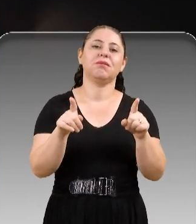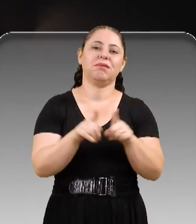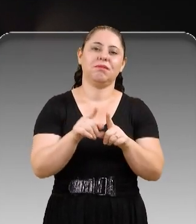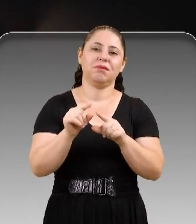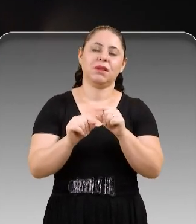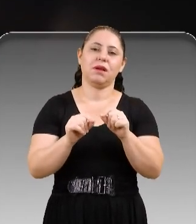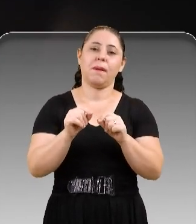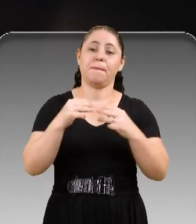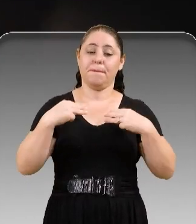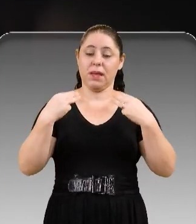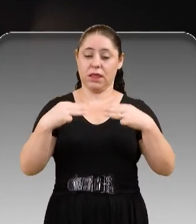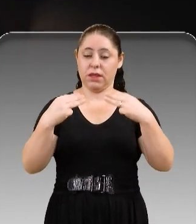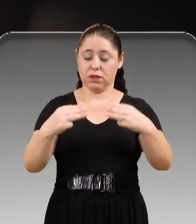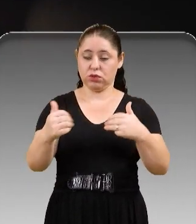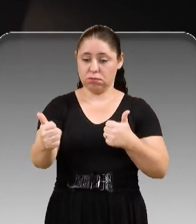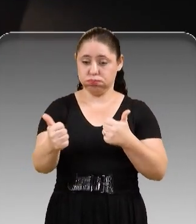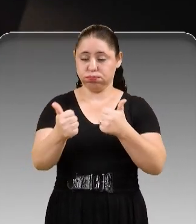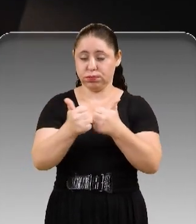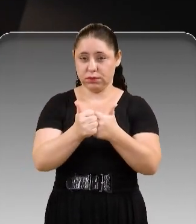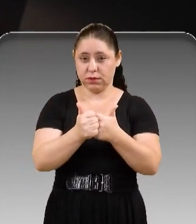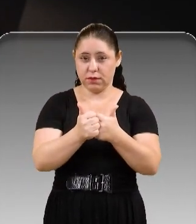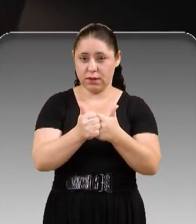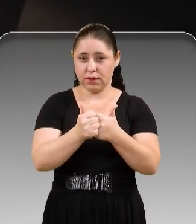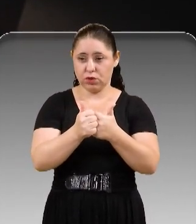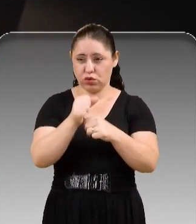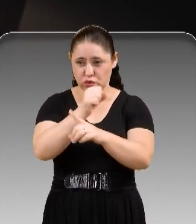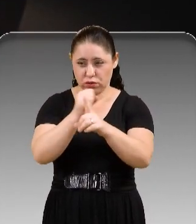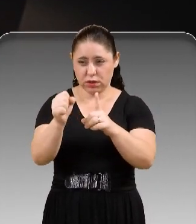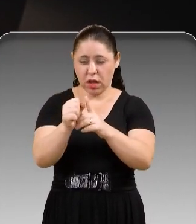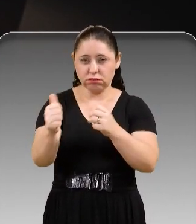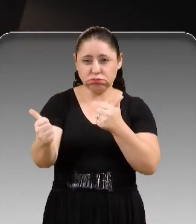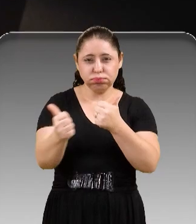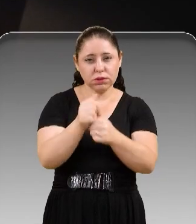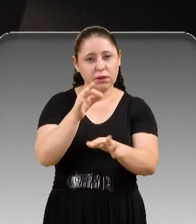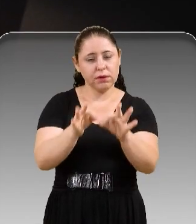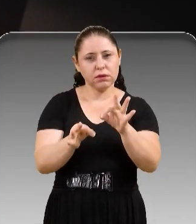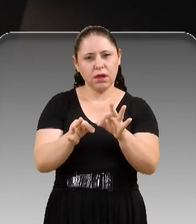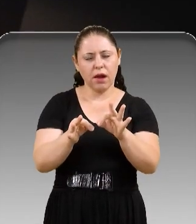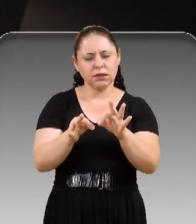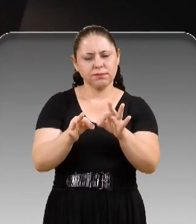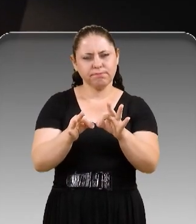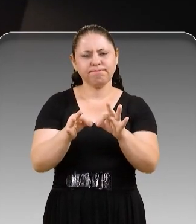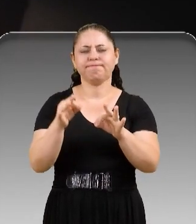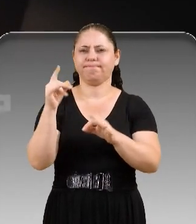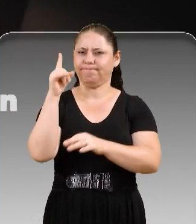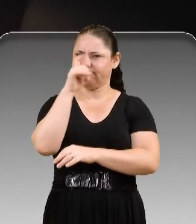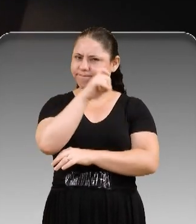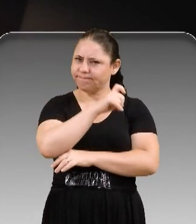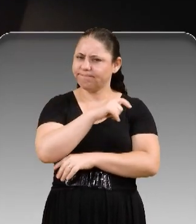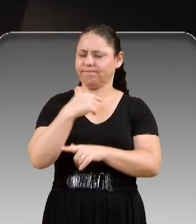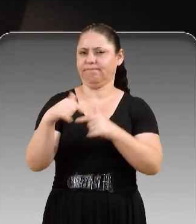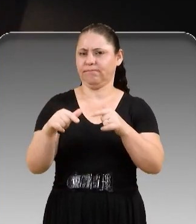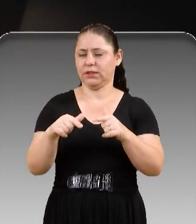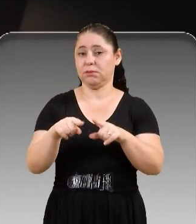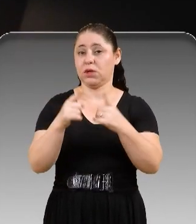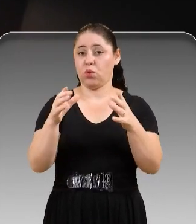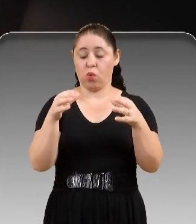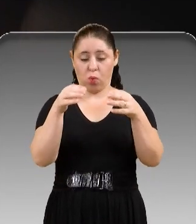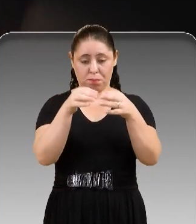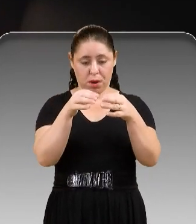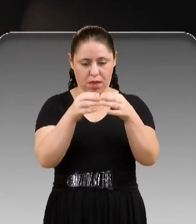fluxo de trabalho também, como eu disse no início, de aproximar a sociedade do Poder Judiciário. Então é uma tarefa muito hercúlea, mas com